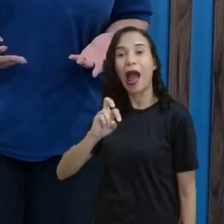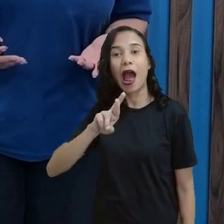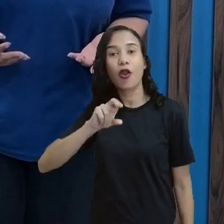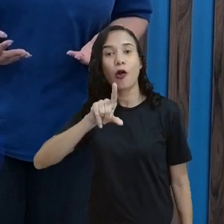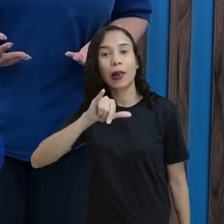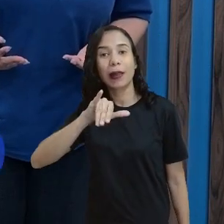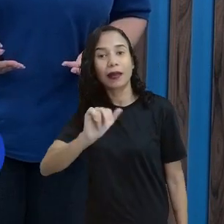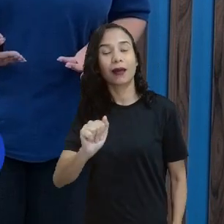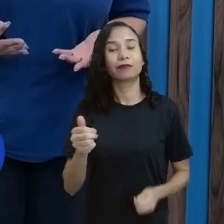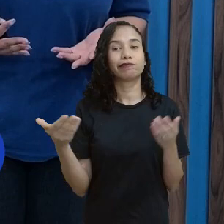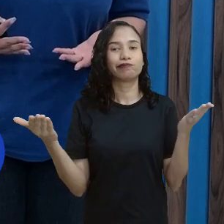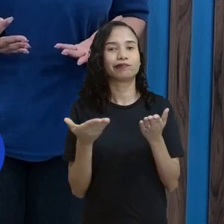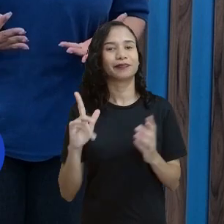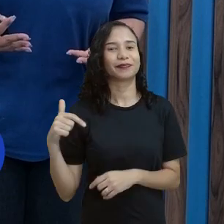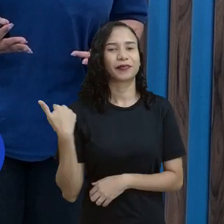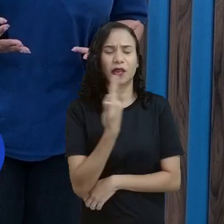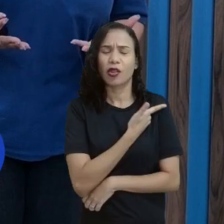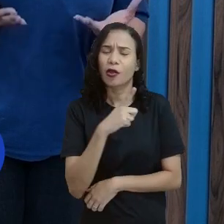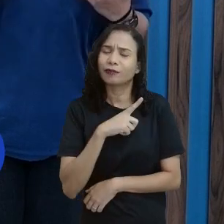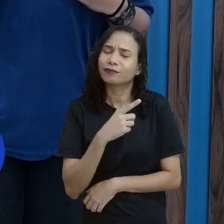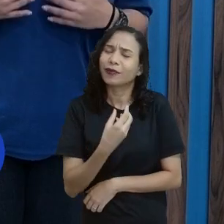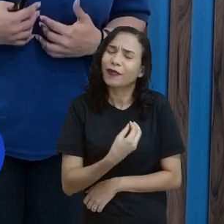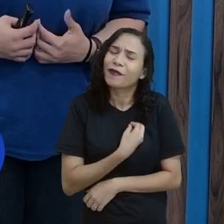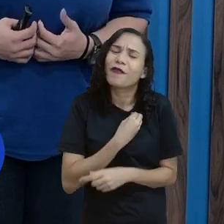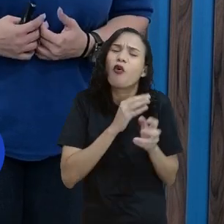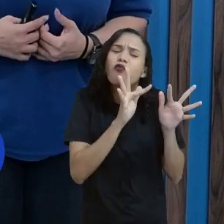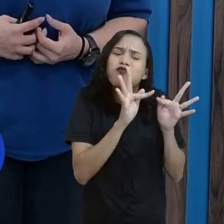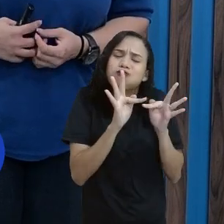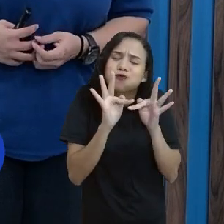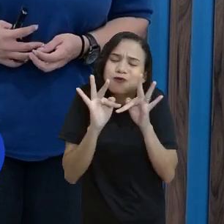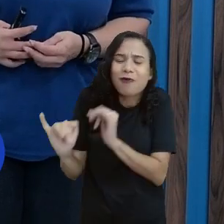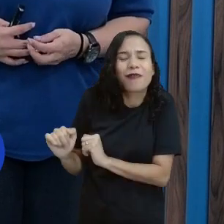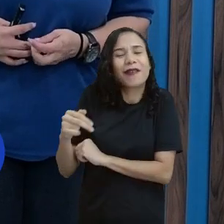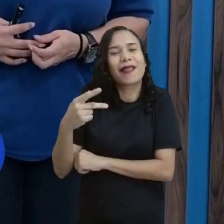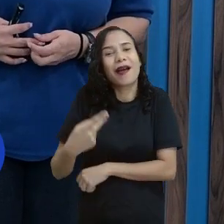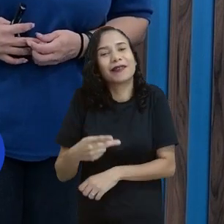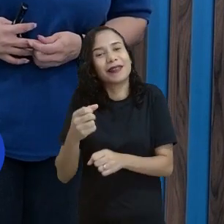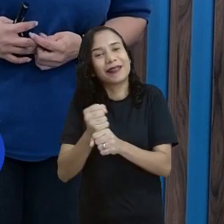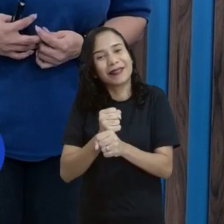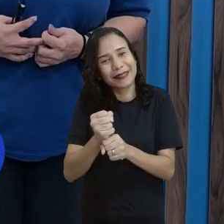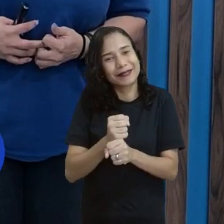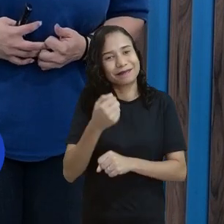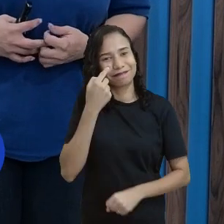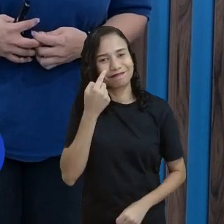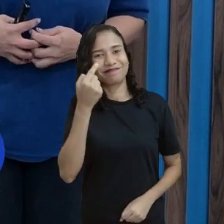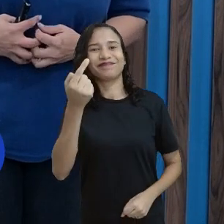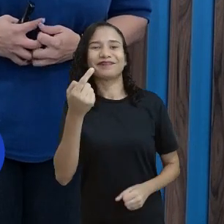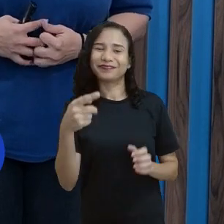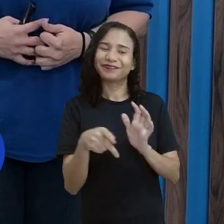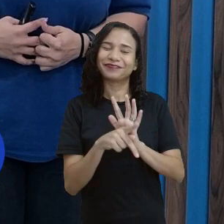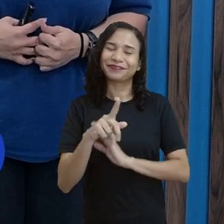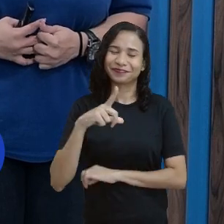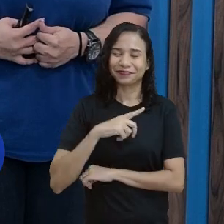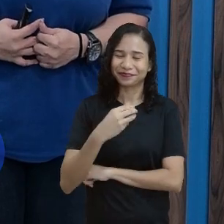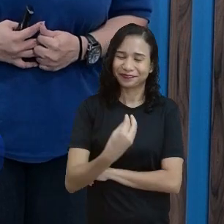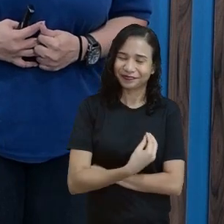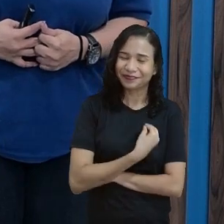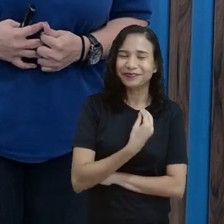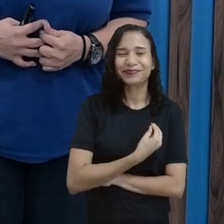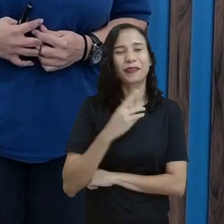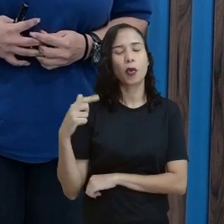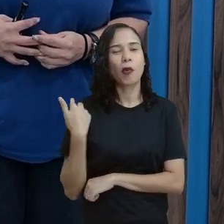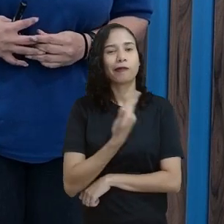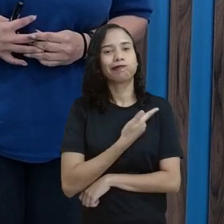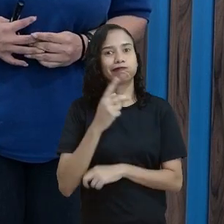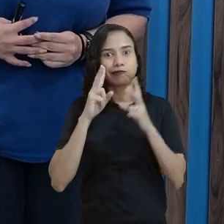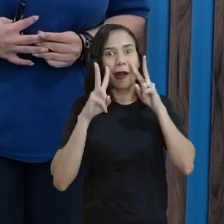e hoje nós estamos chegando no final do nosso bimestre, né? No final do ano letivo, vamos